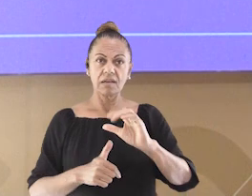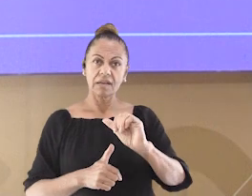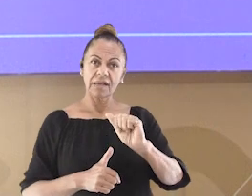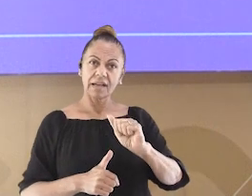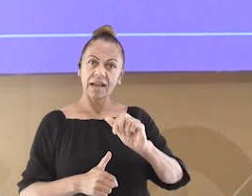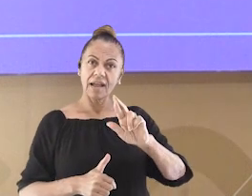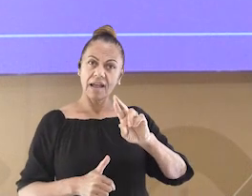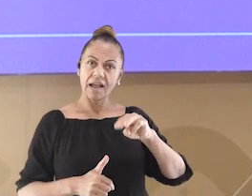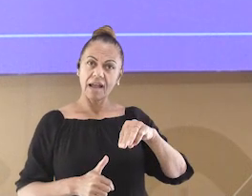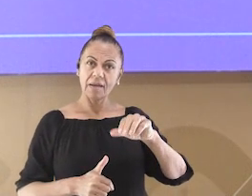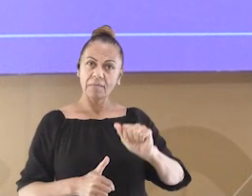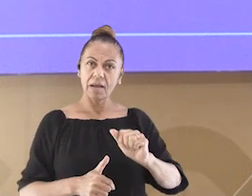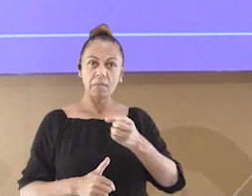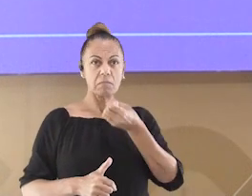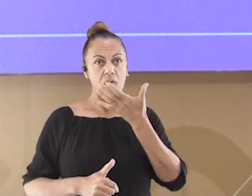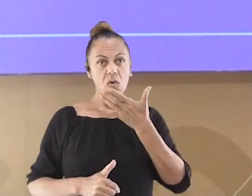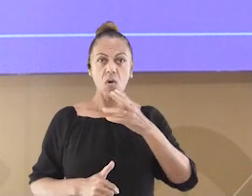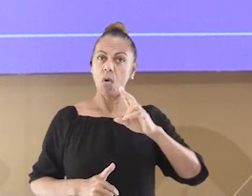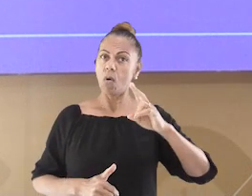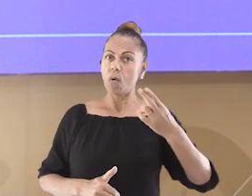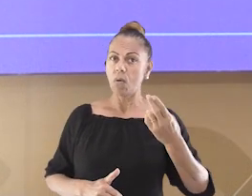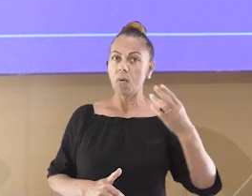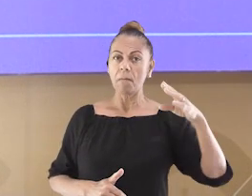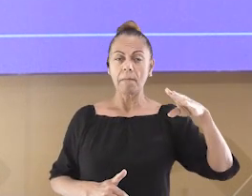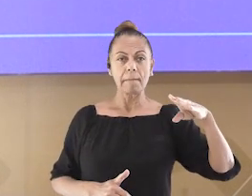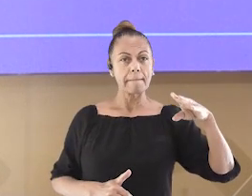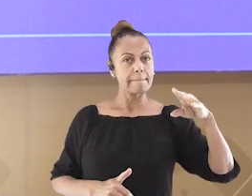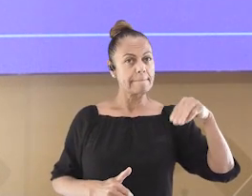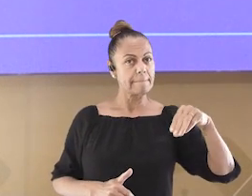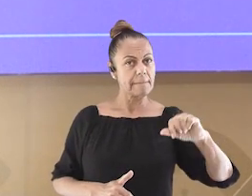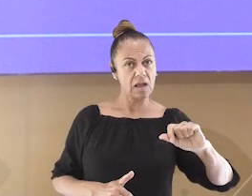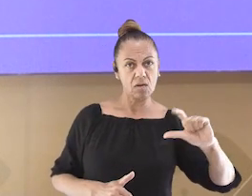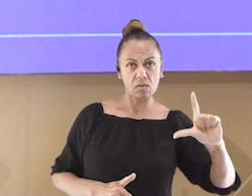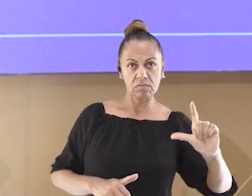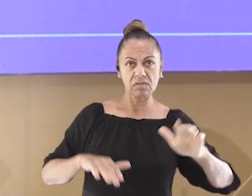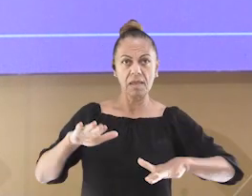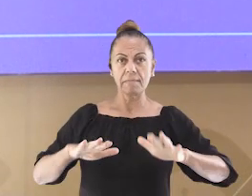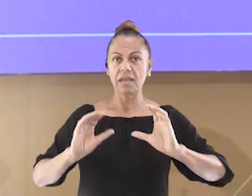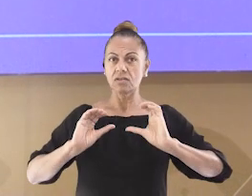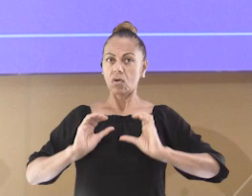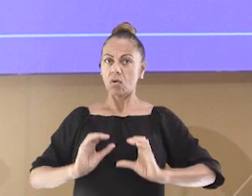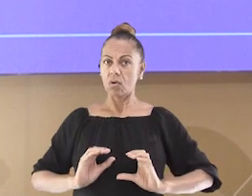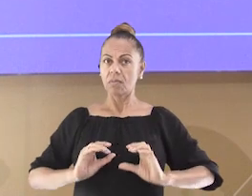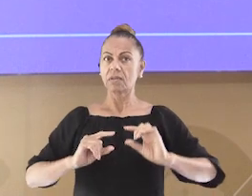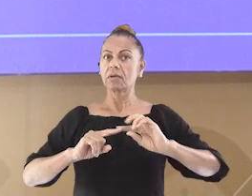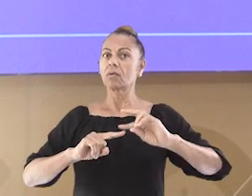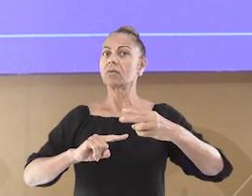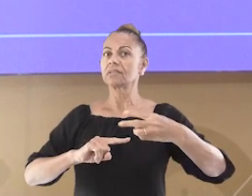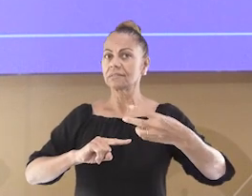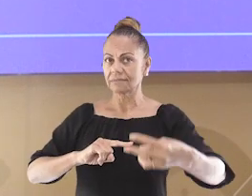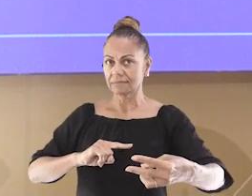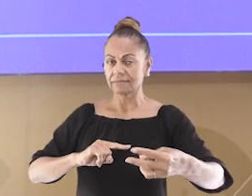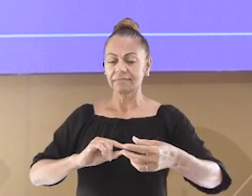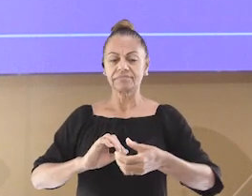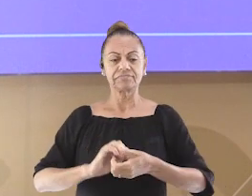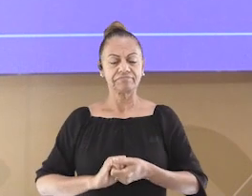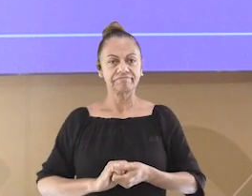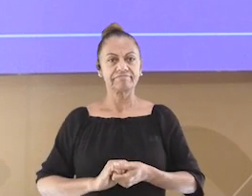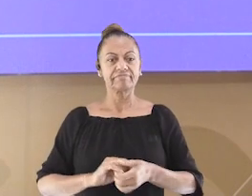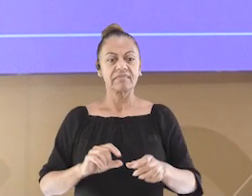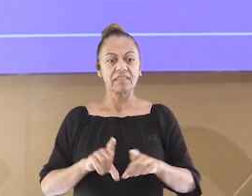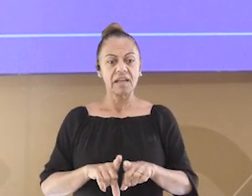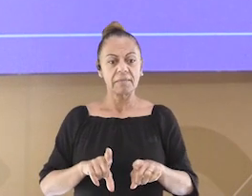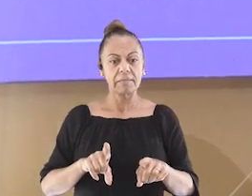o acúmulo de mérito ou demérito, karma bom ou mal, como resultado